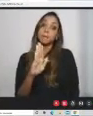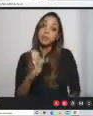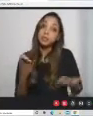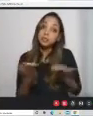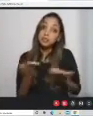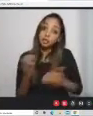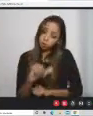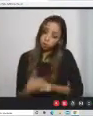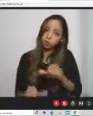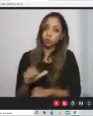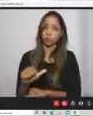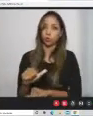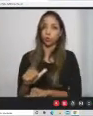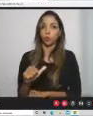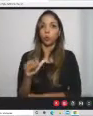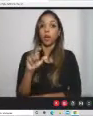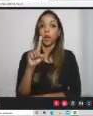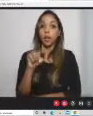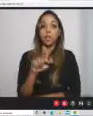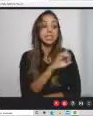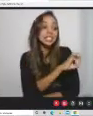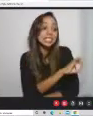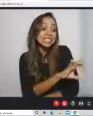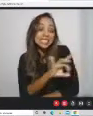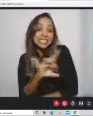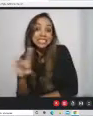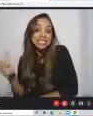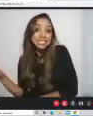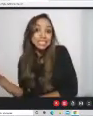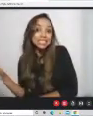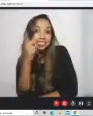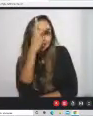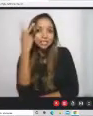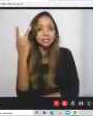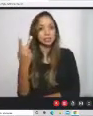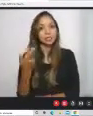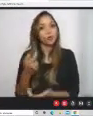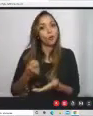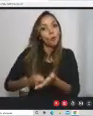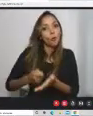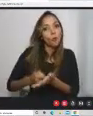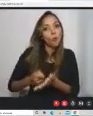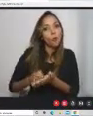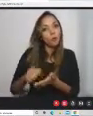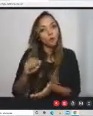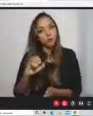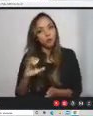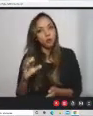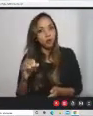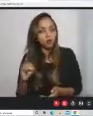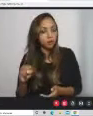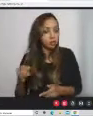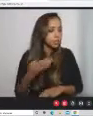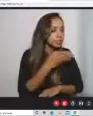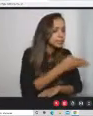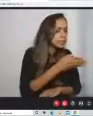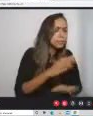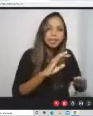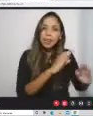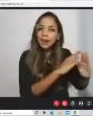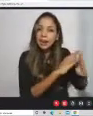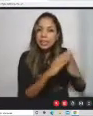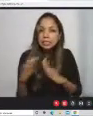obriga o ente municipal a ir em todas as casas do município, senão ele não vai receber o recurso. E aí nós vivemos uma realidade, vereador